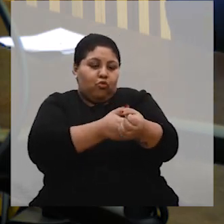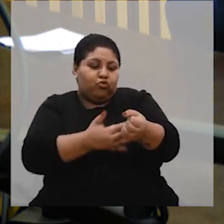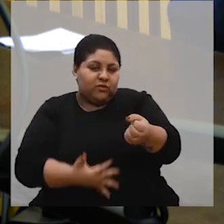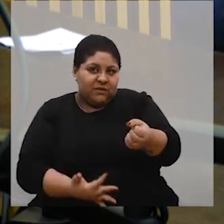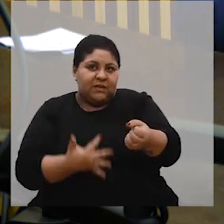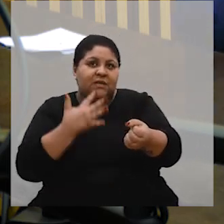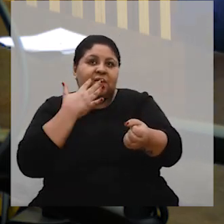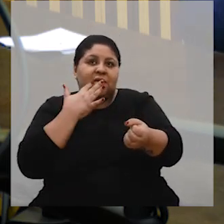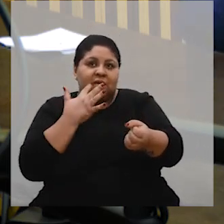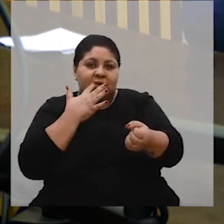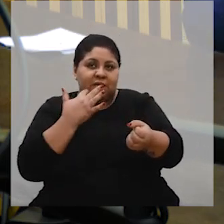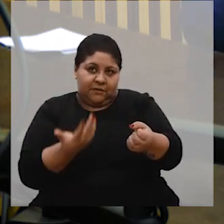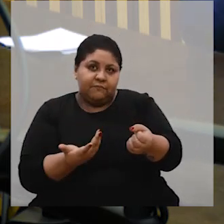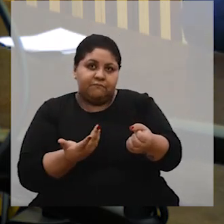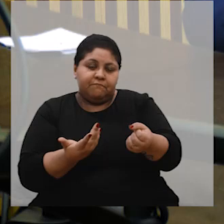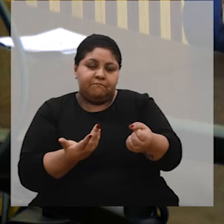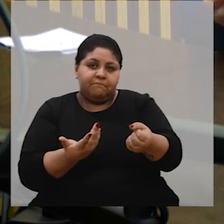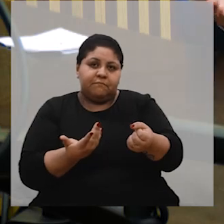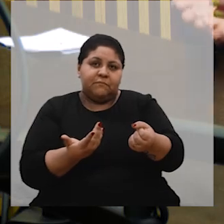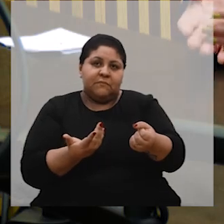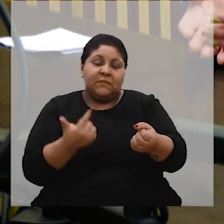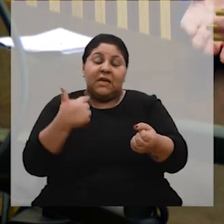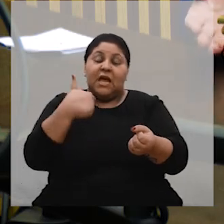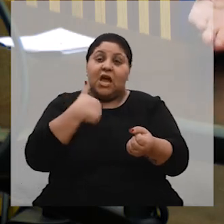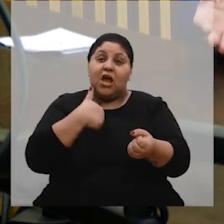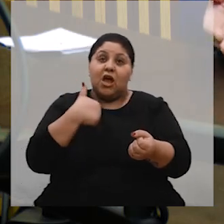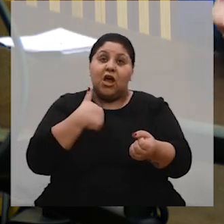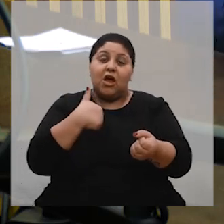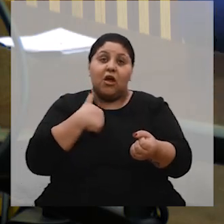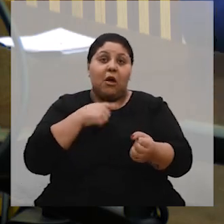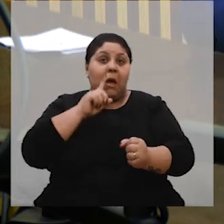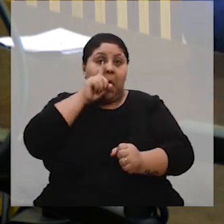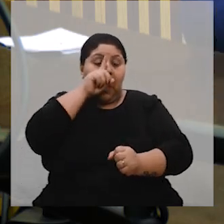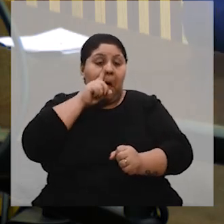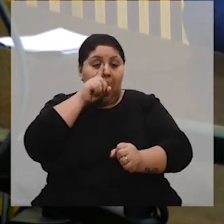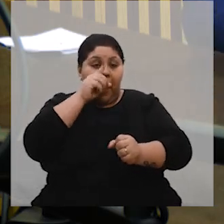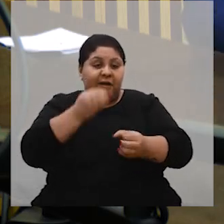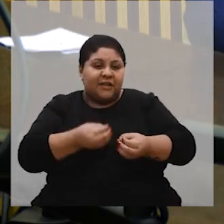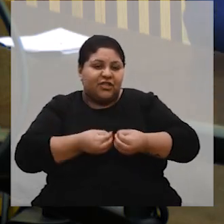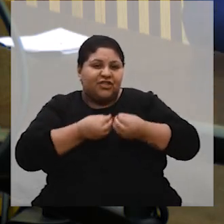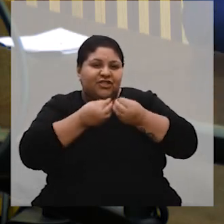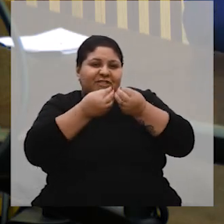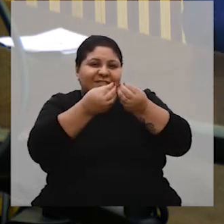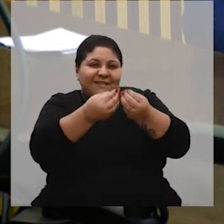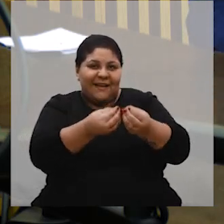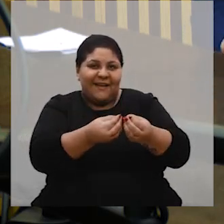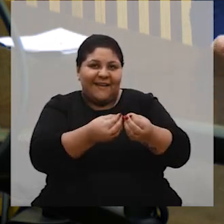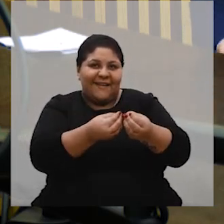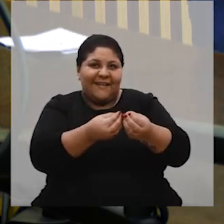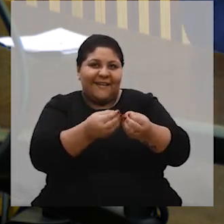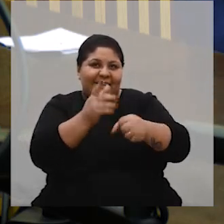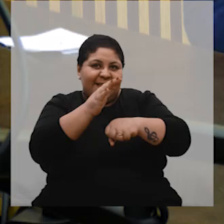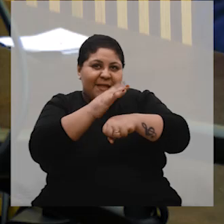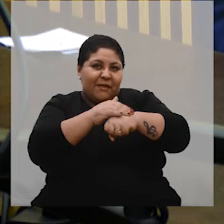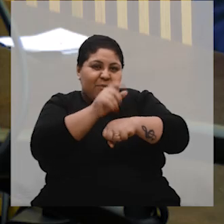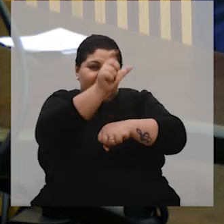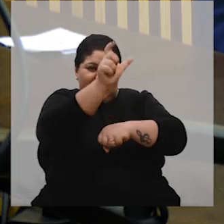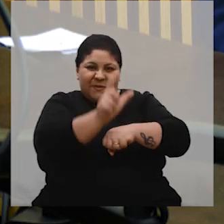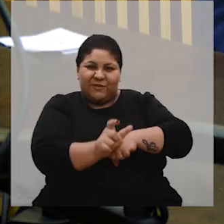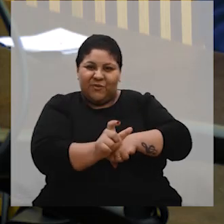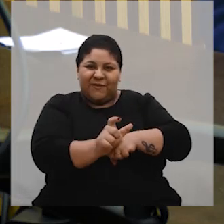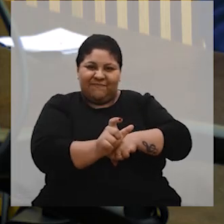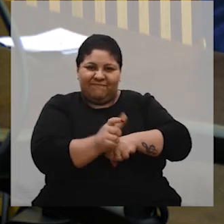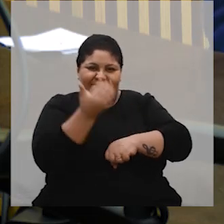para receber sangue é porque ela não está bem, né? Eu vou ter o risco de transmitir essa doença para